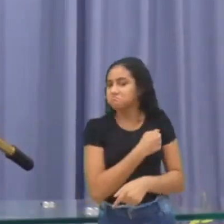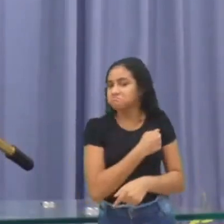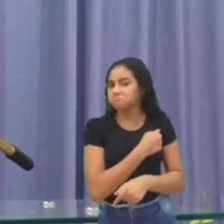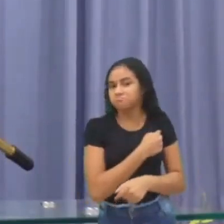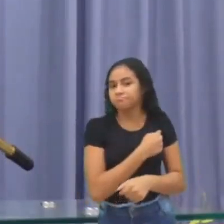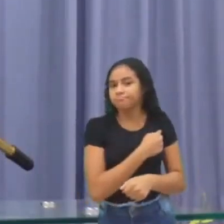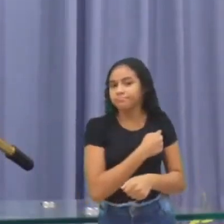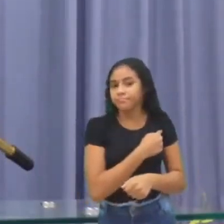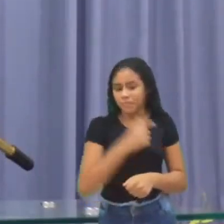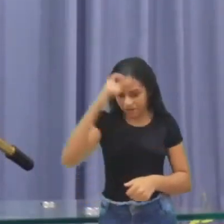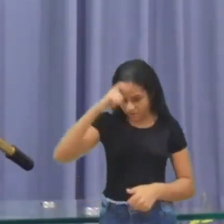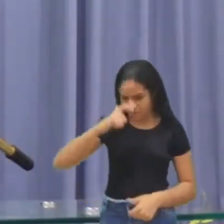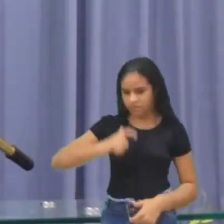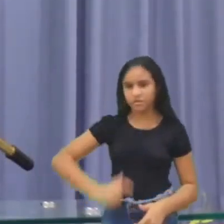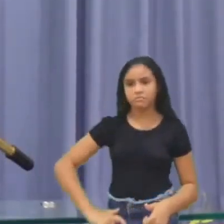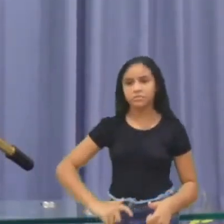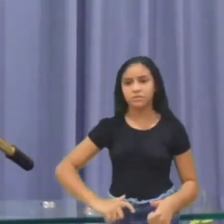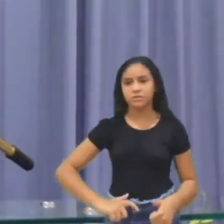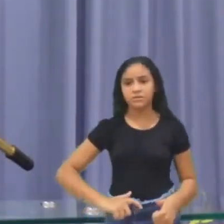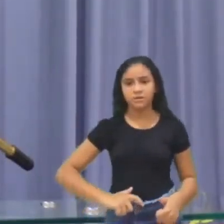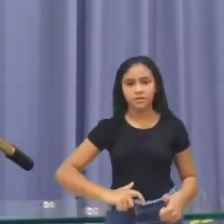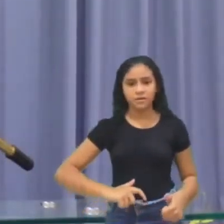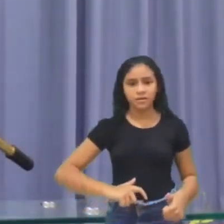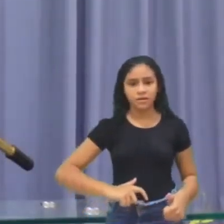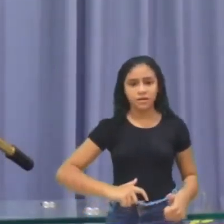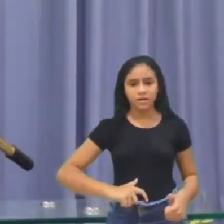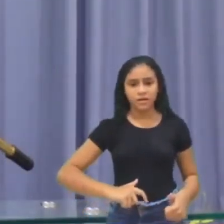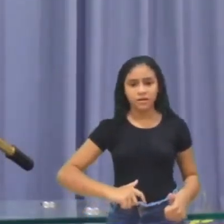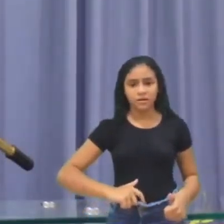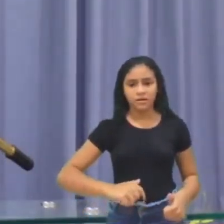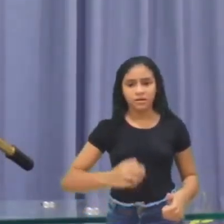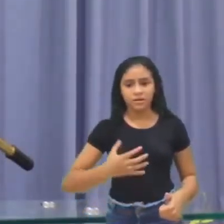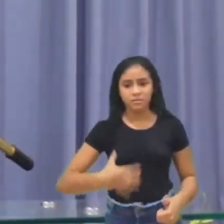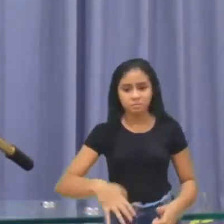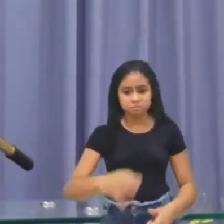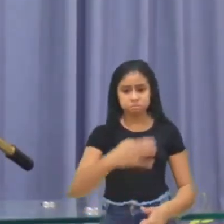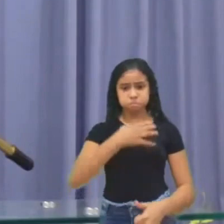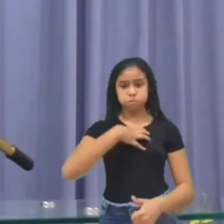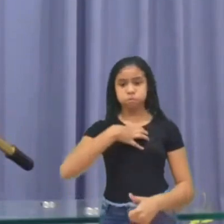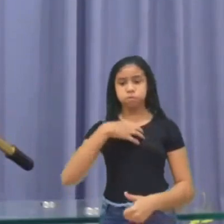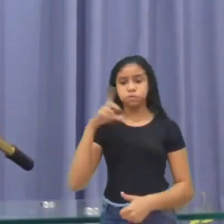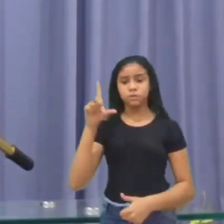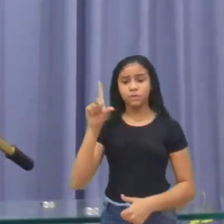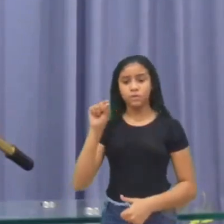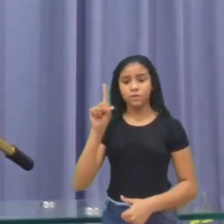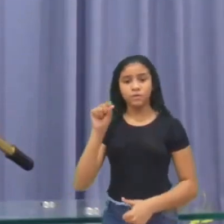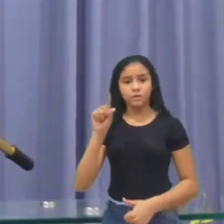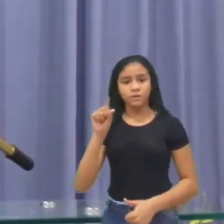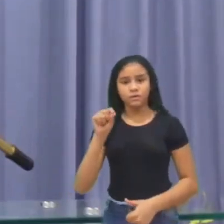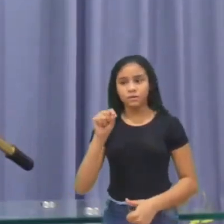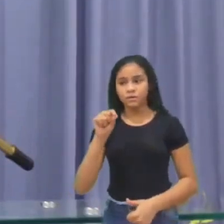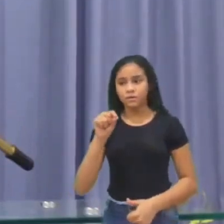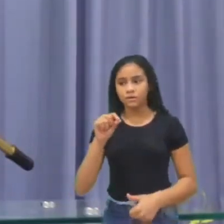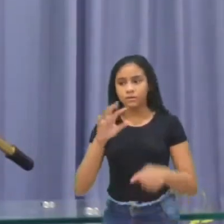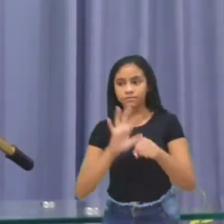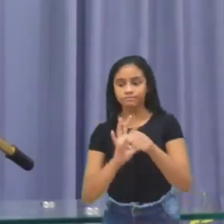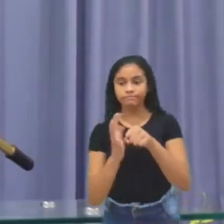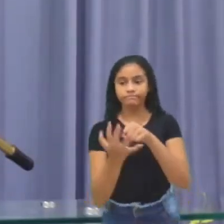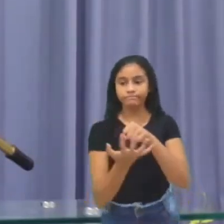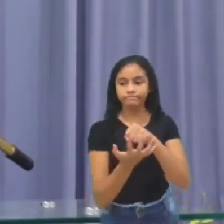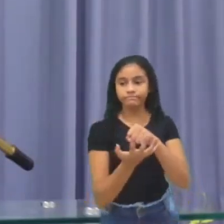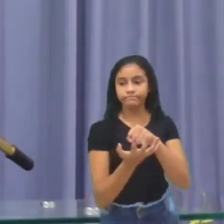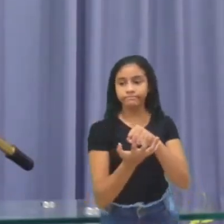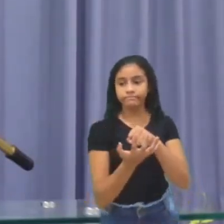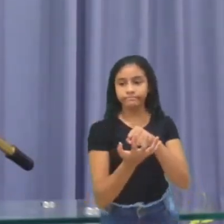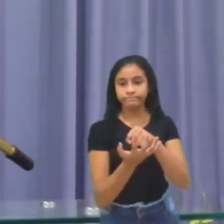estão sujeitos a pegar o vírus, a serem contaminados com o vírus. Todos estamos, não é, sujeitos